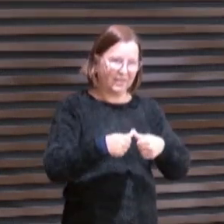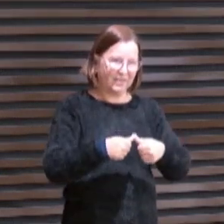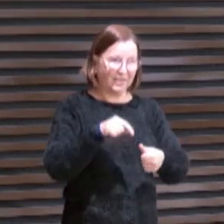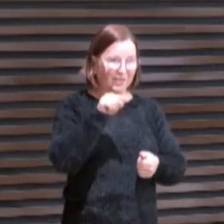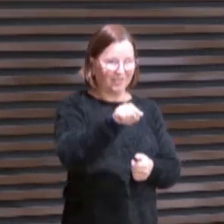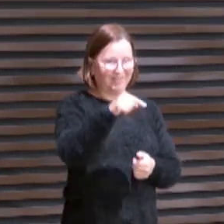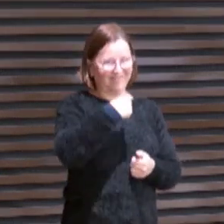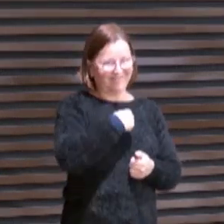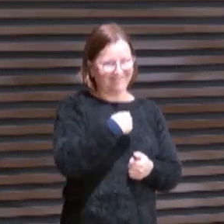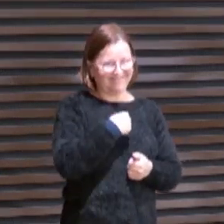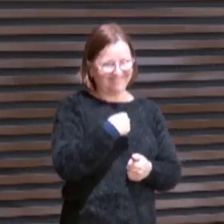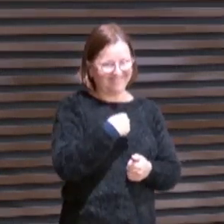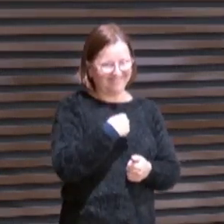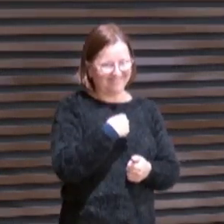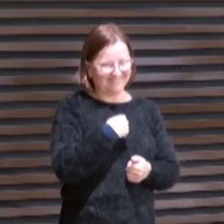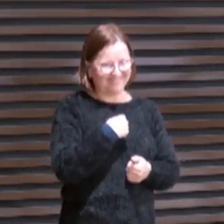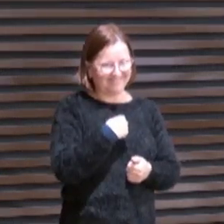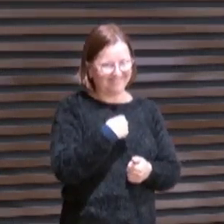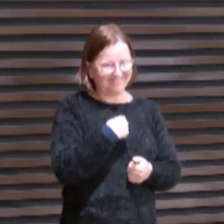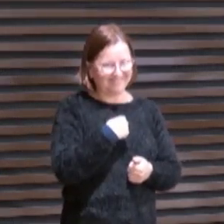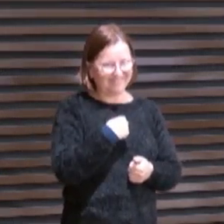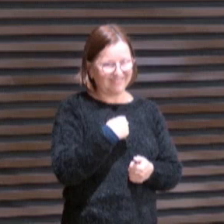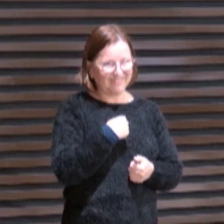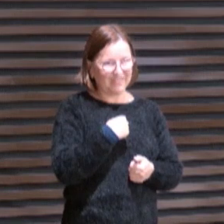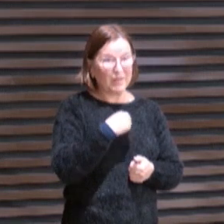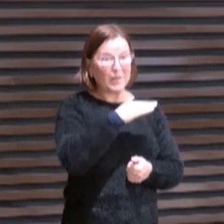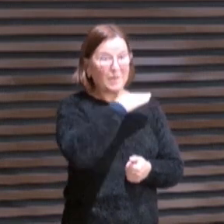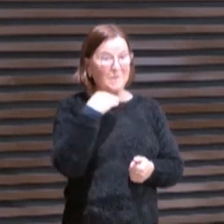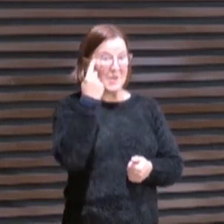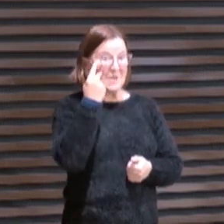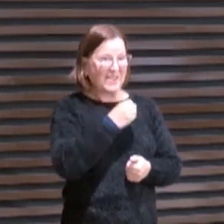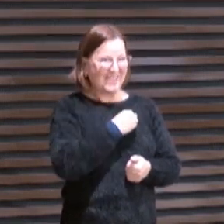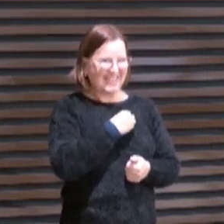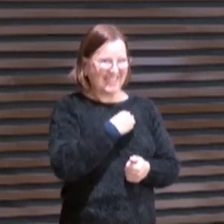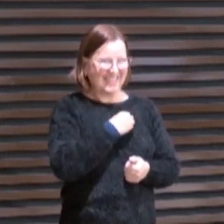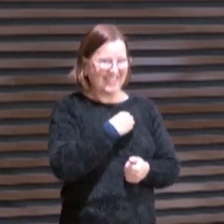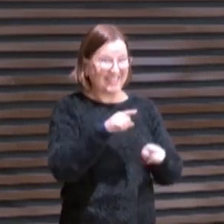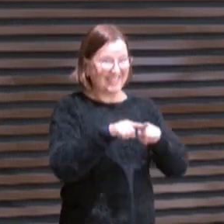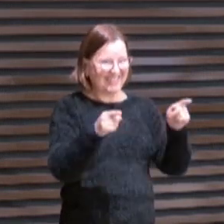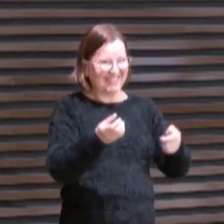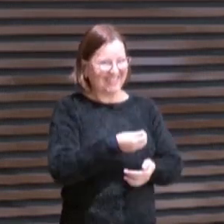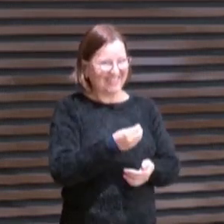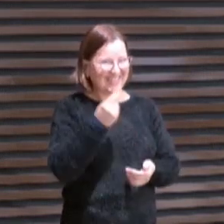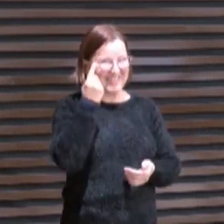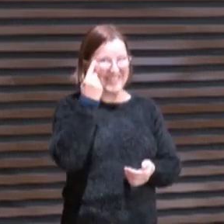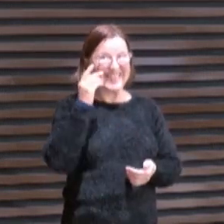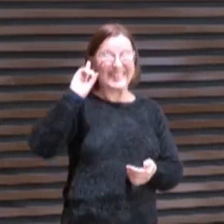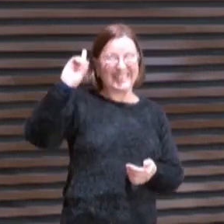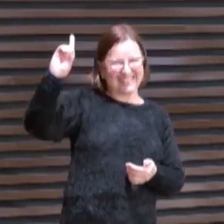e eu, sendo muertos al pecado, pero vivos para